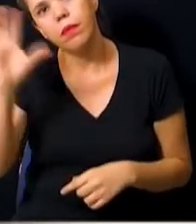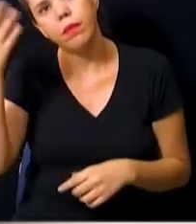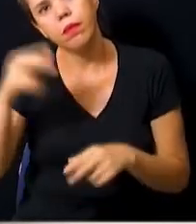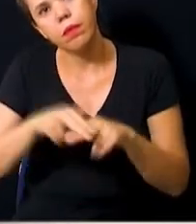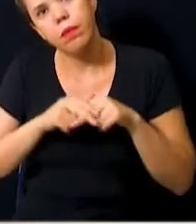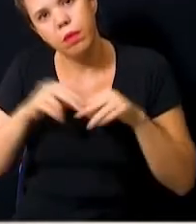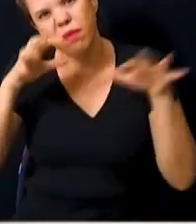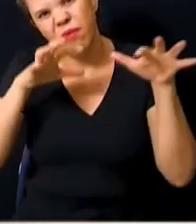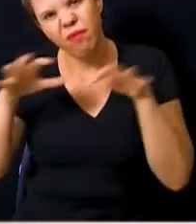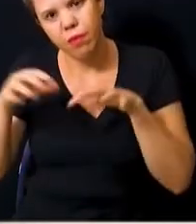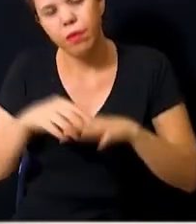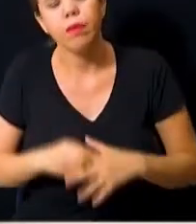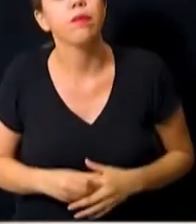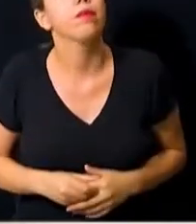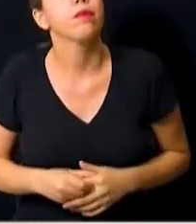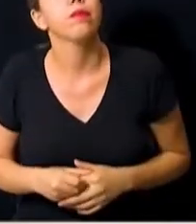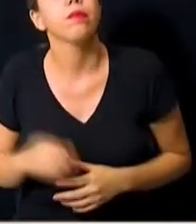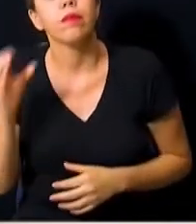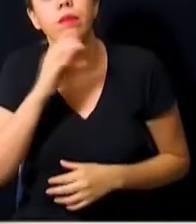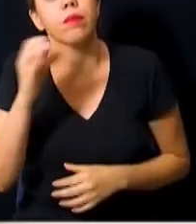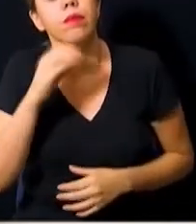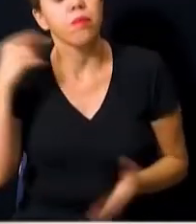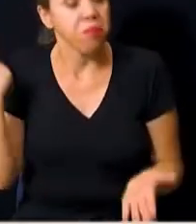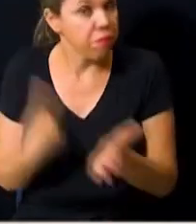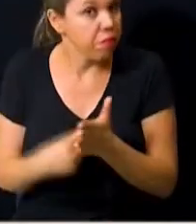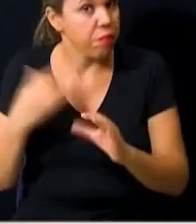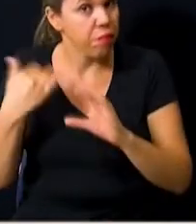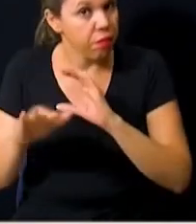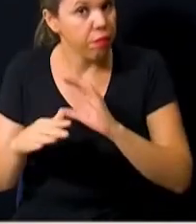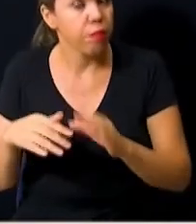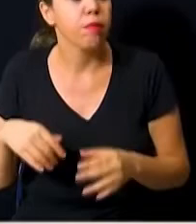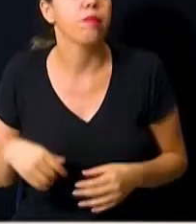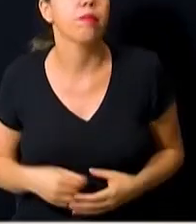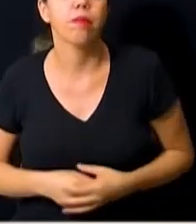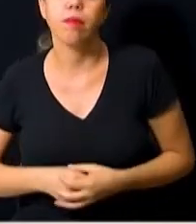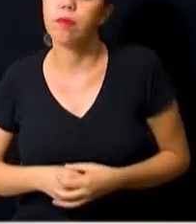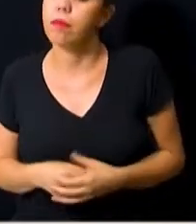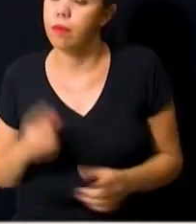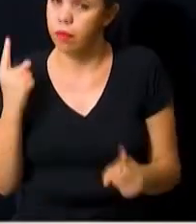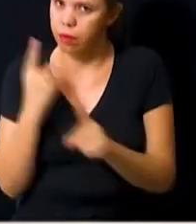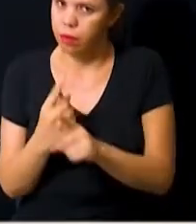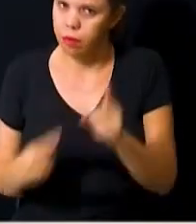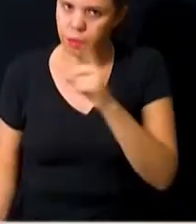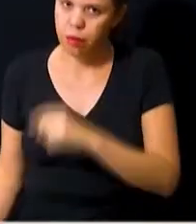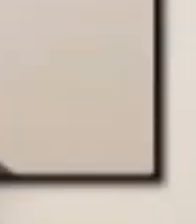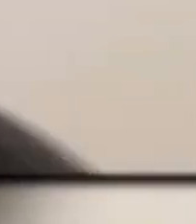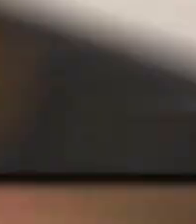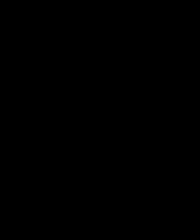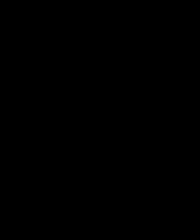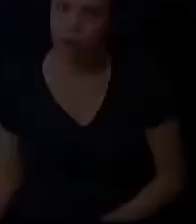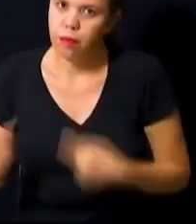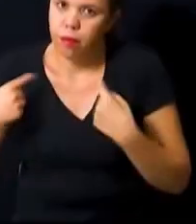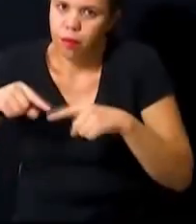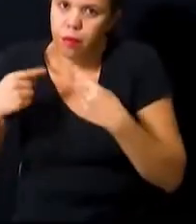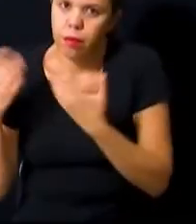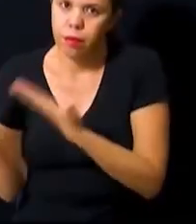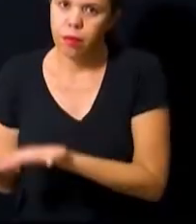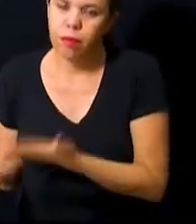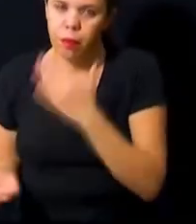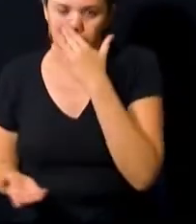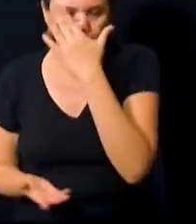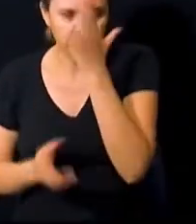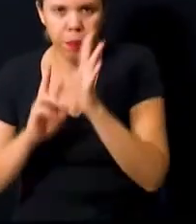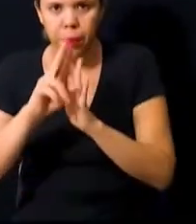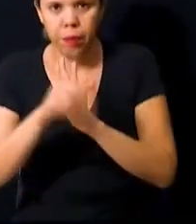não ocorreu por conta das chuvas. Então, corre lá, mande seu e-mail e a gente se vê domingo. E vamos de